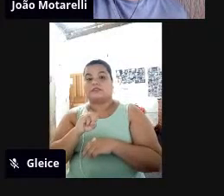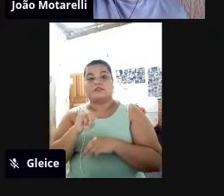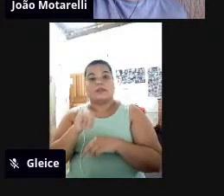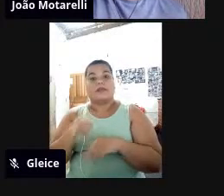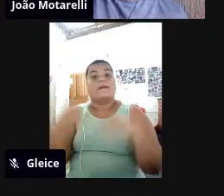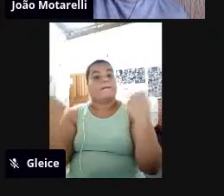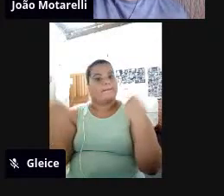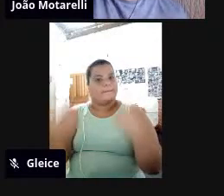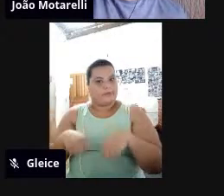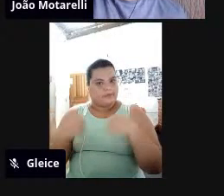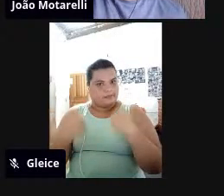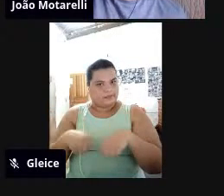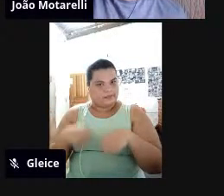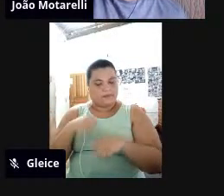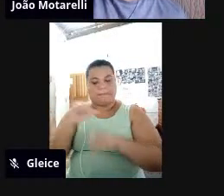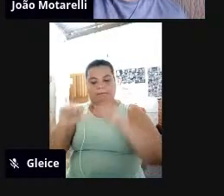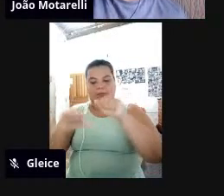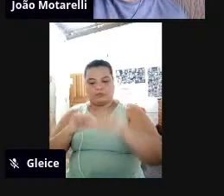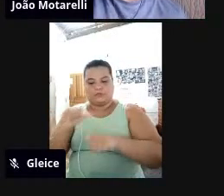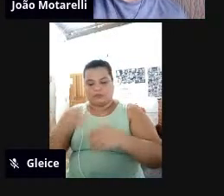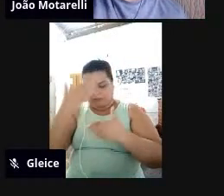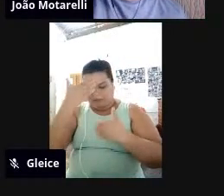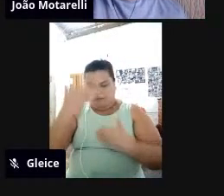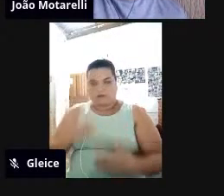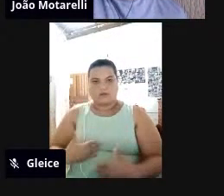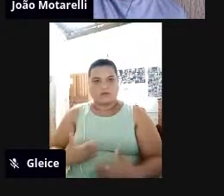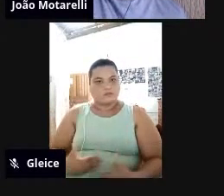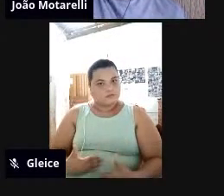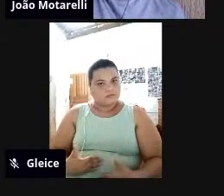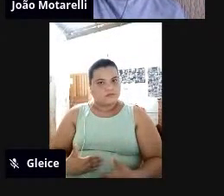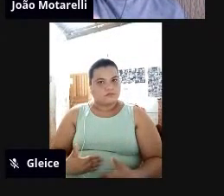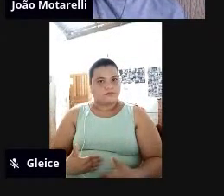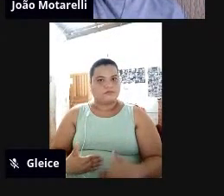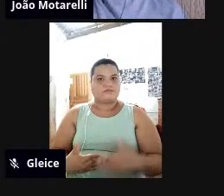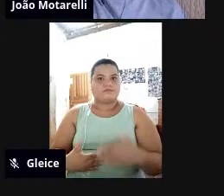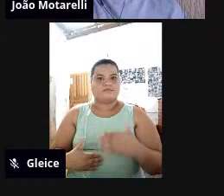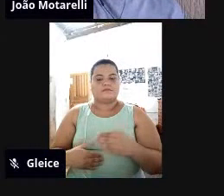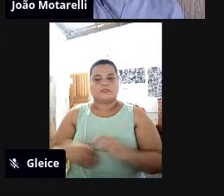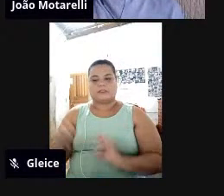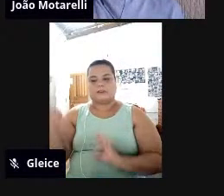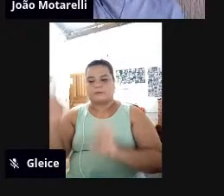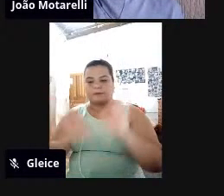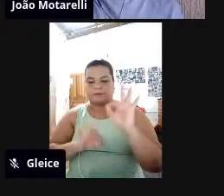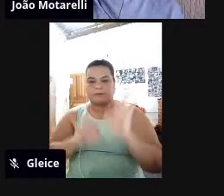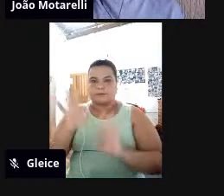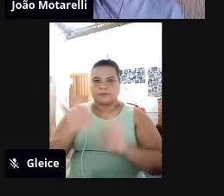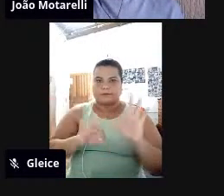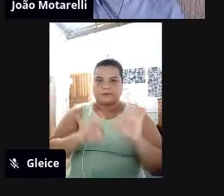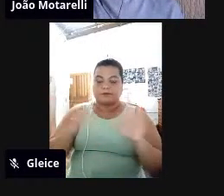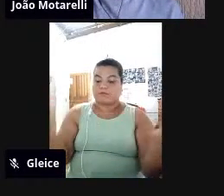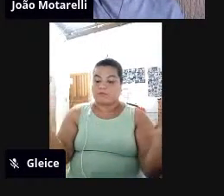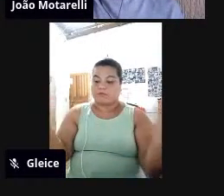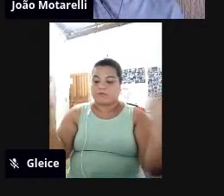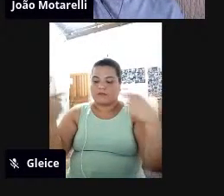necessário a modificação da composição corporal para justamente à competição, à competição e à